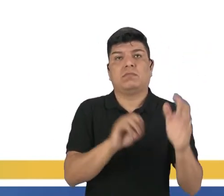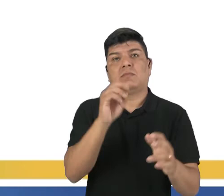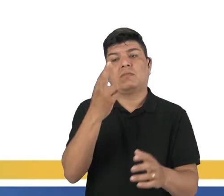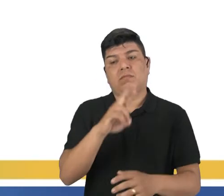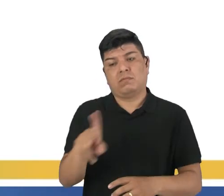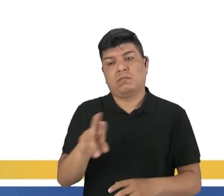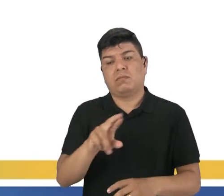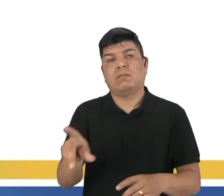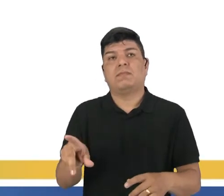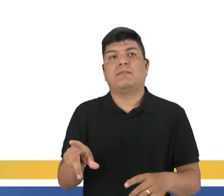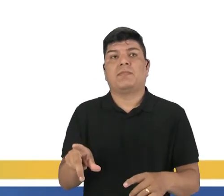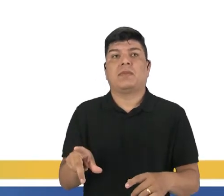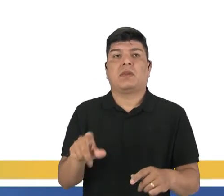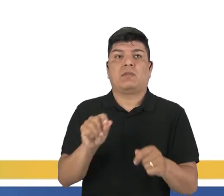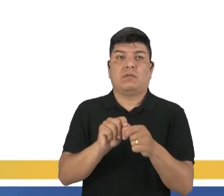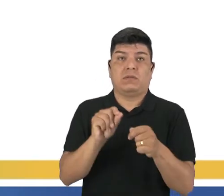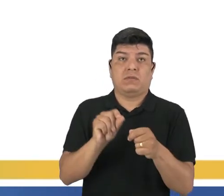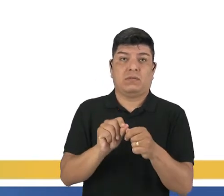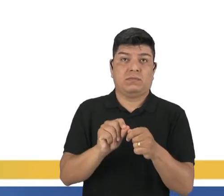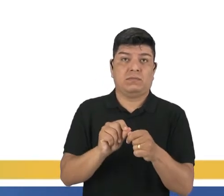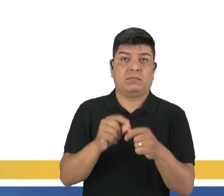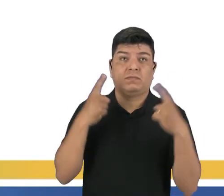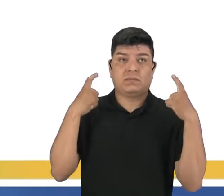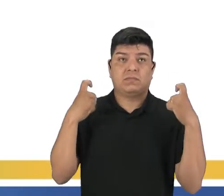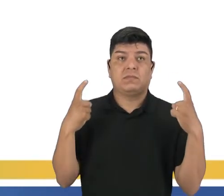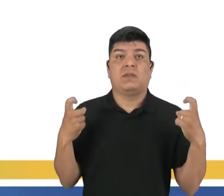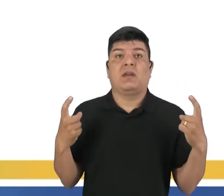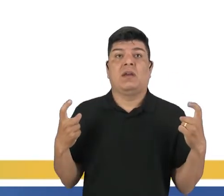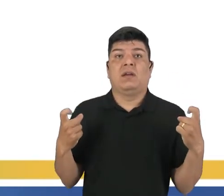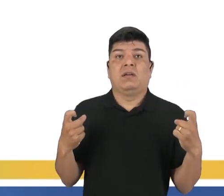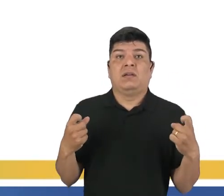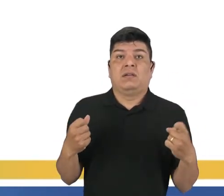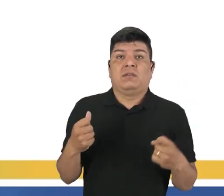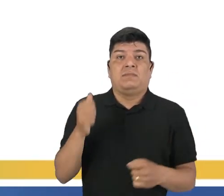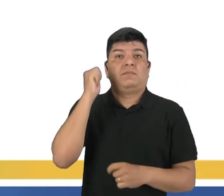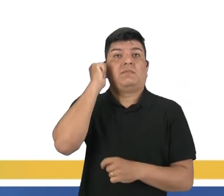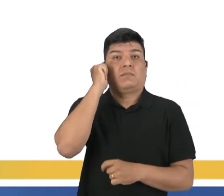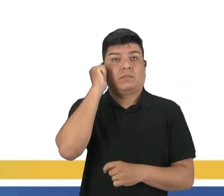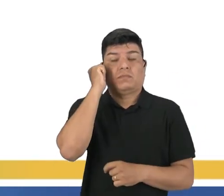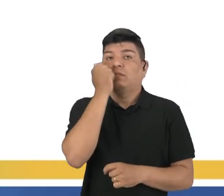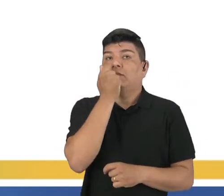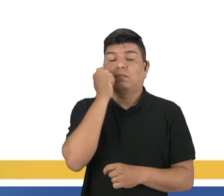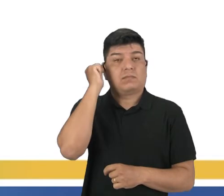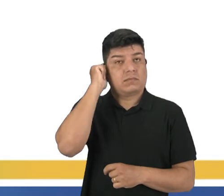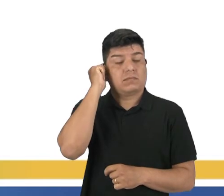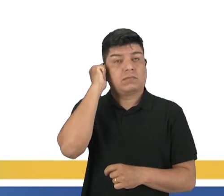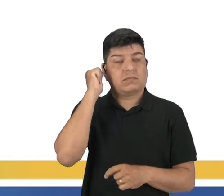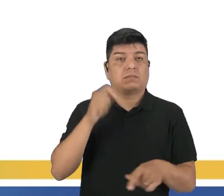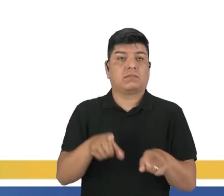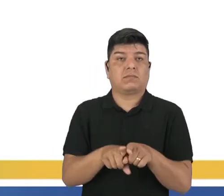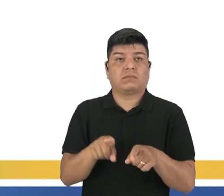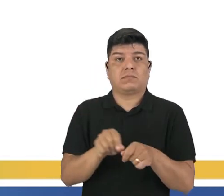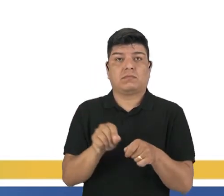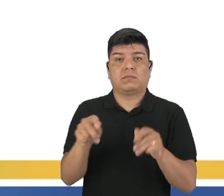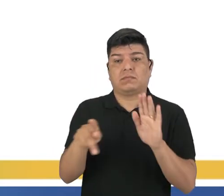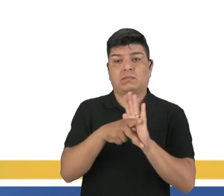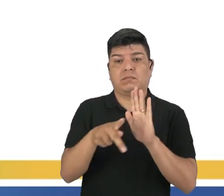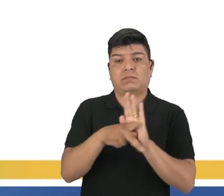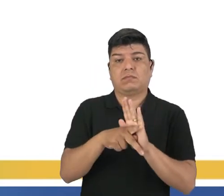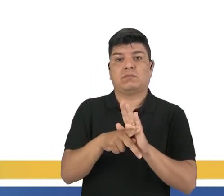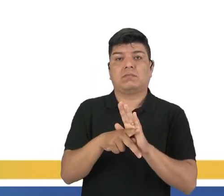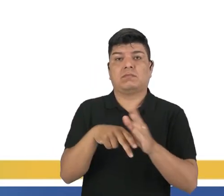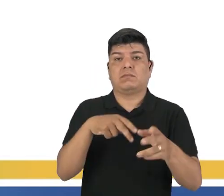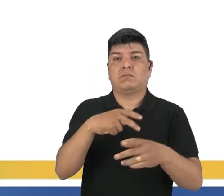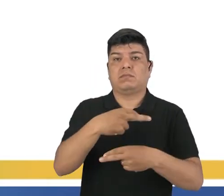né? Quando é realizado através de sons gravados ou de elementos fabricados pelo homem.